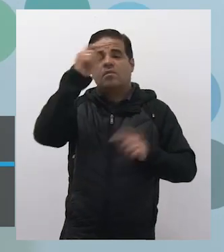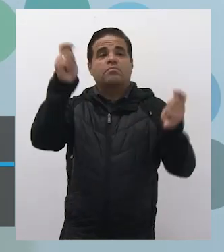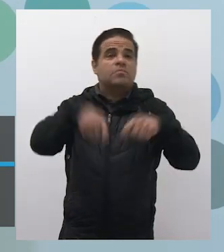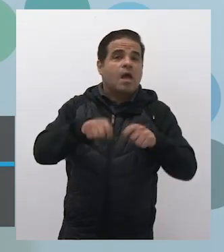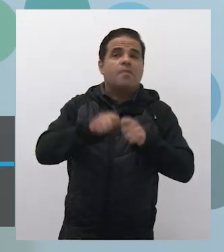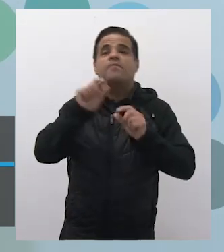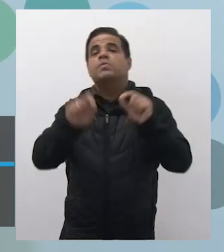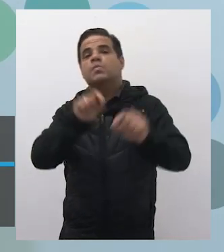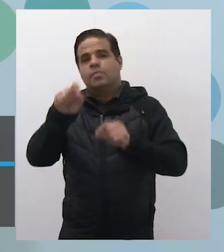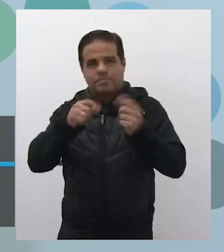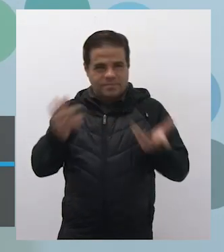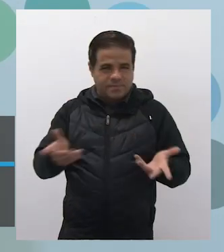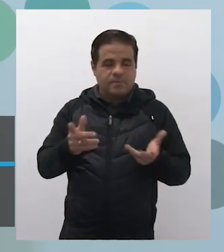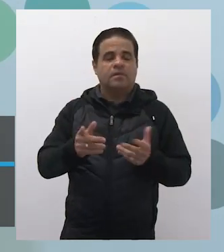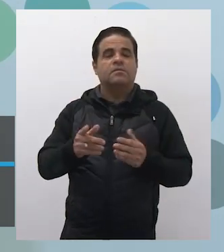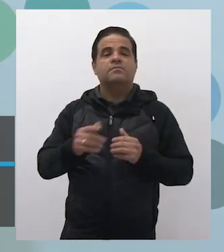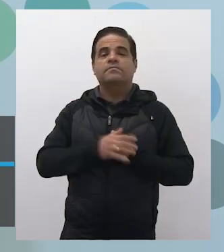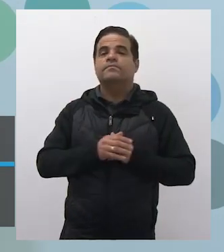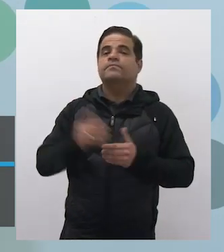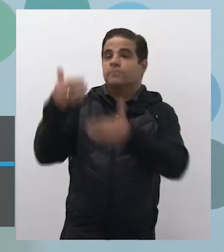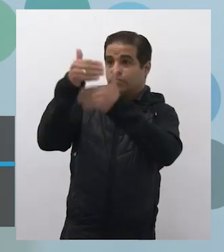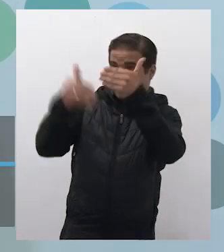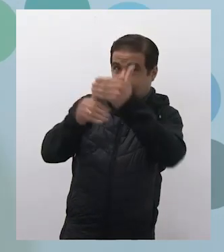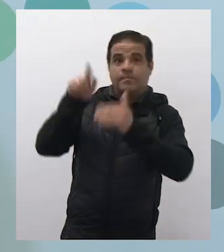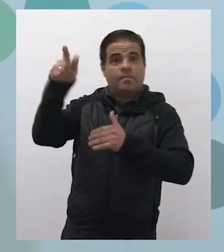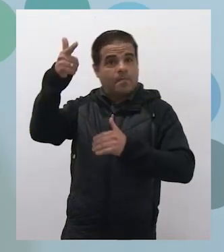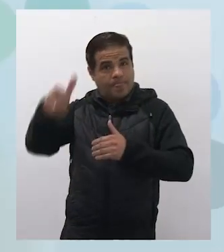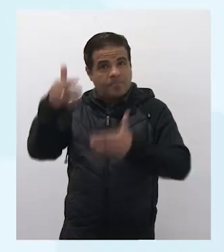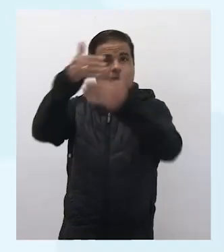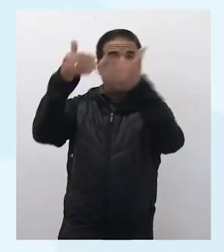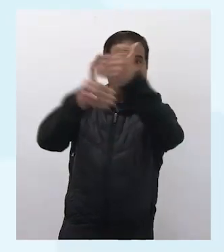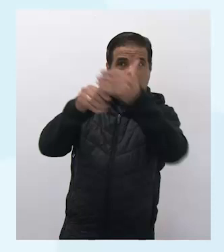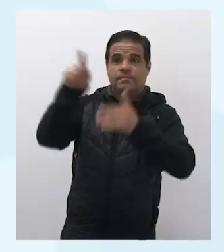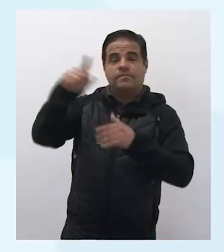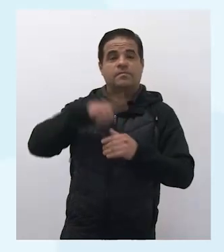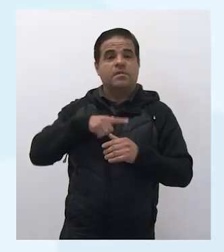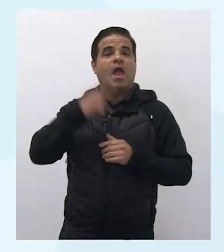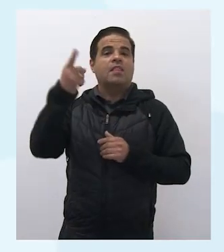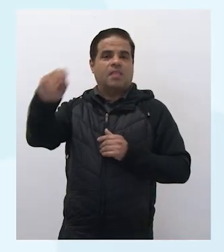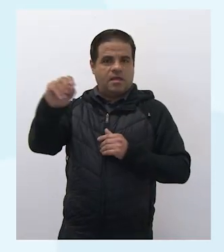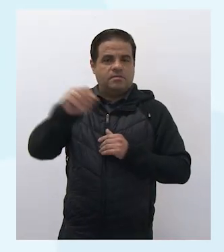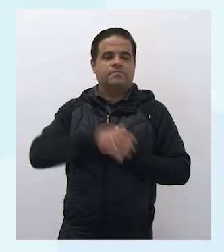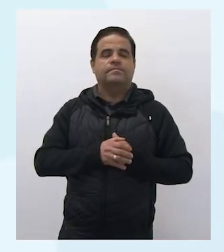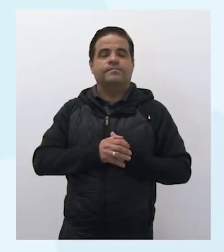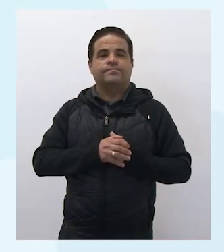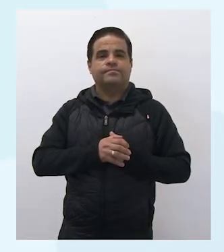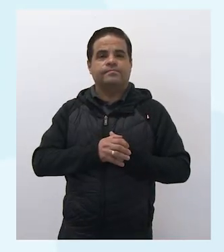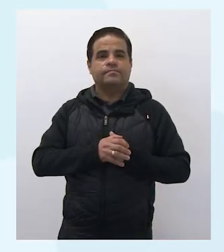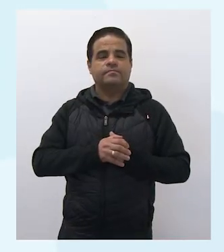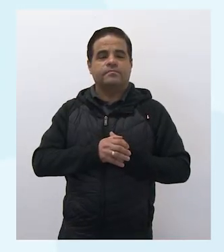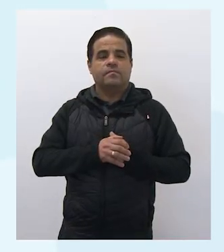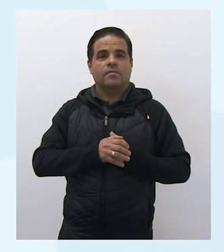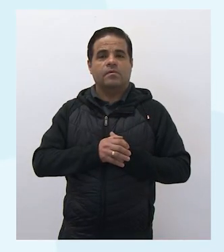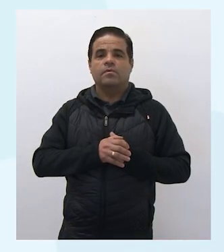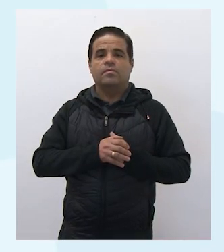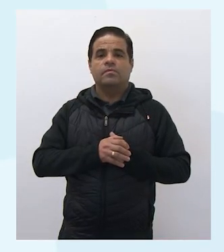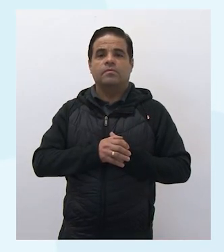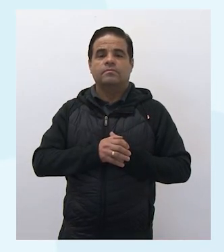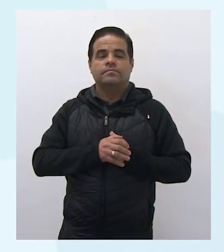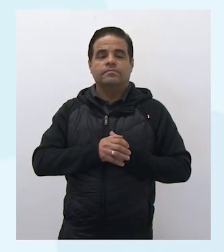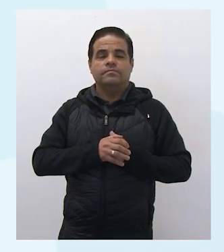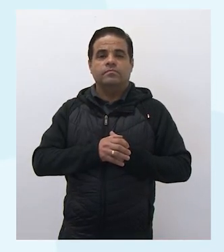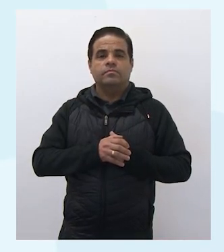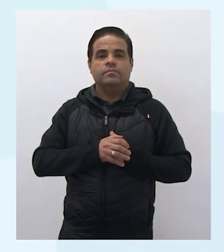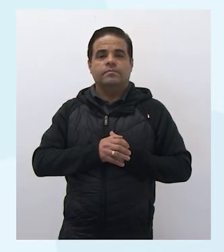fazer. Então, aí no slide, no próximo slide aí, no 10, o outro, produção, por gentileza.